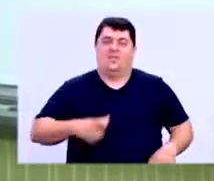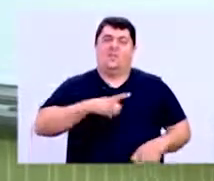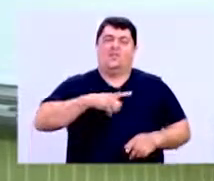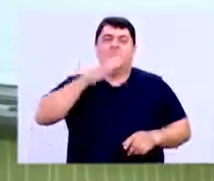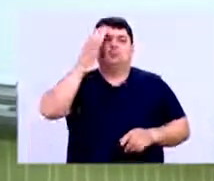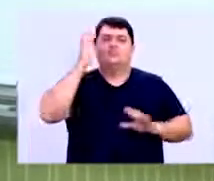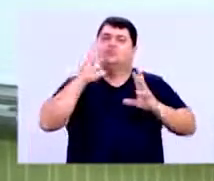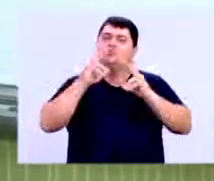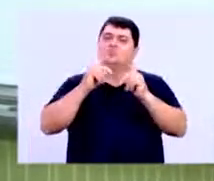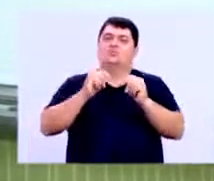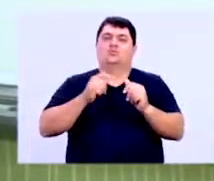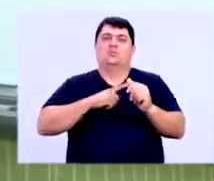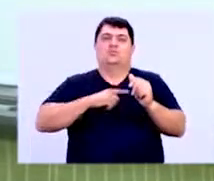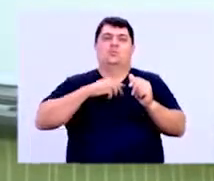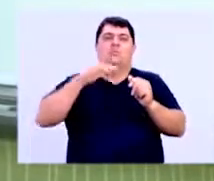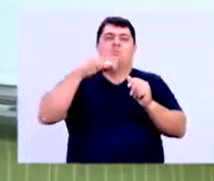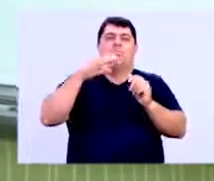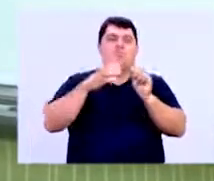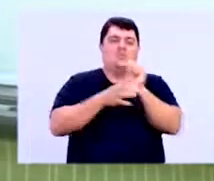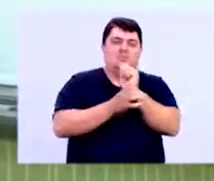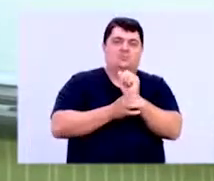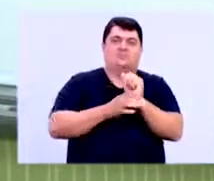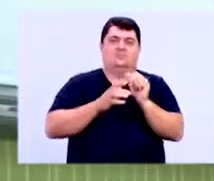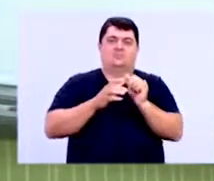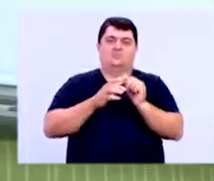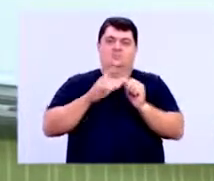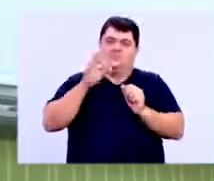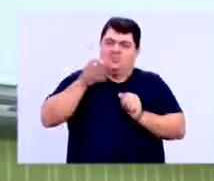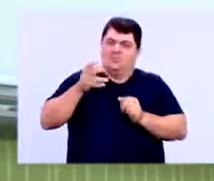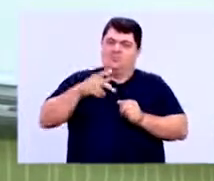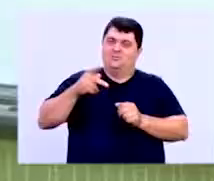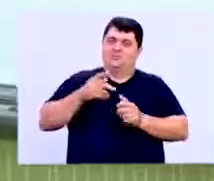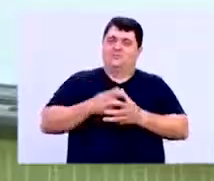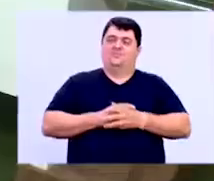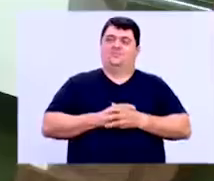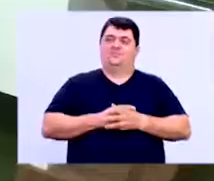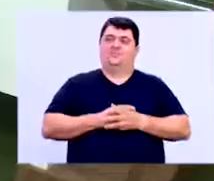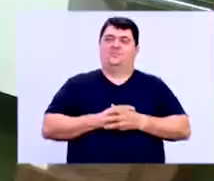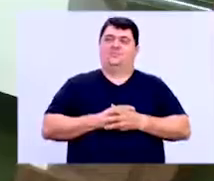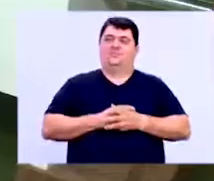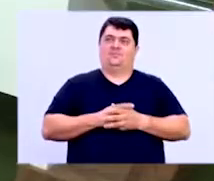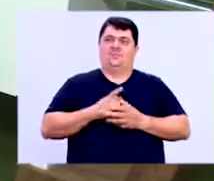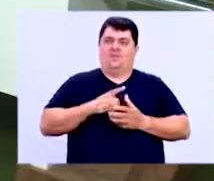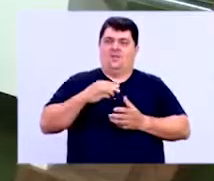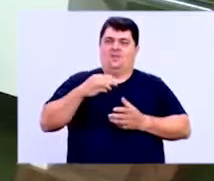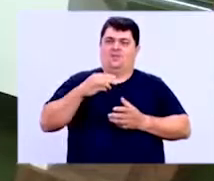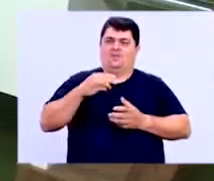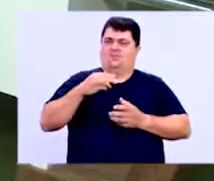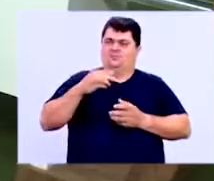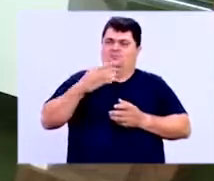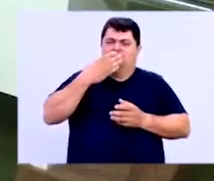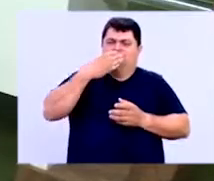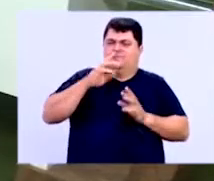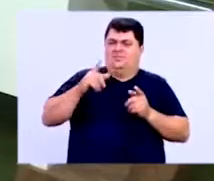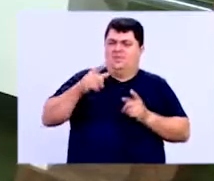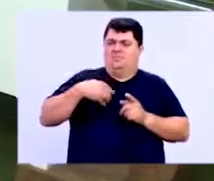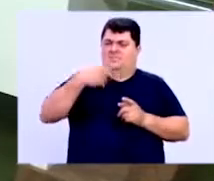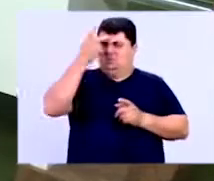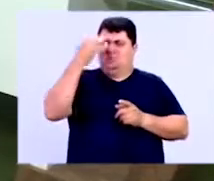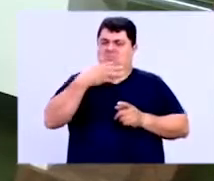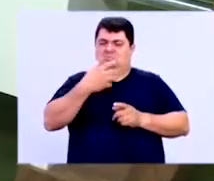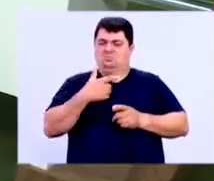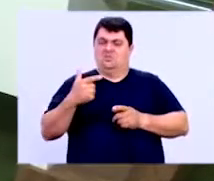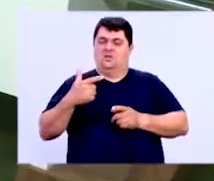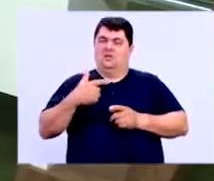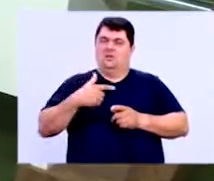ele entende de margem de segurança. Não é, professor Ivan? Esse método aí é para alguém que não tem muito conhecimento. E para o técnico